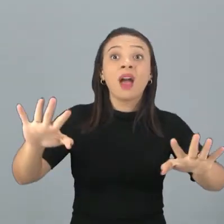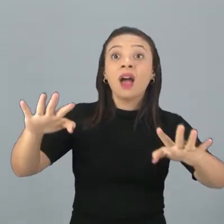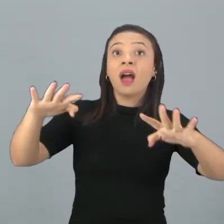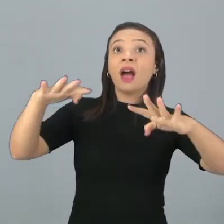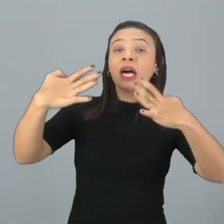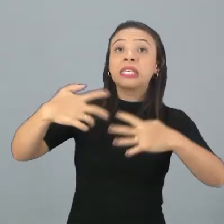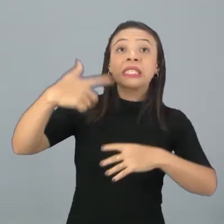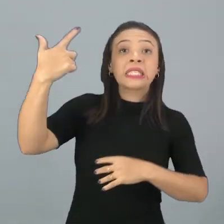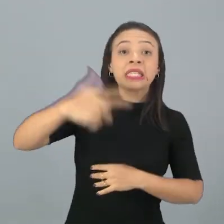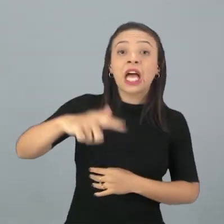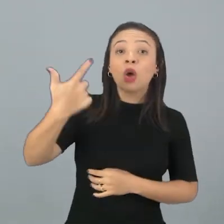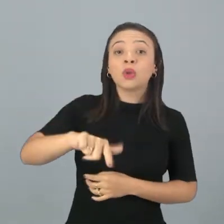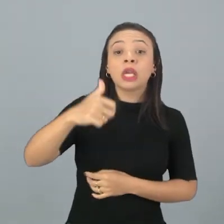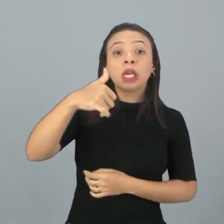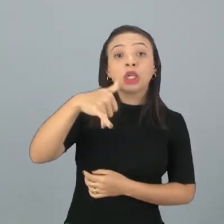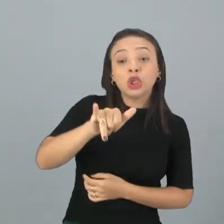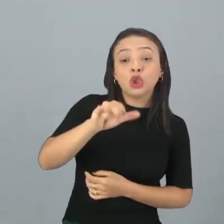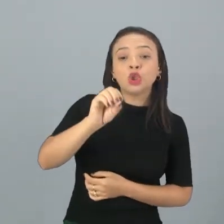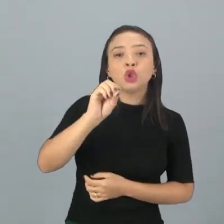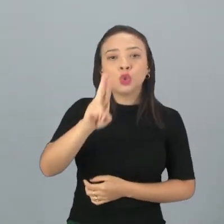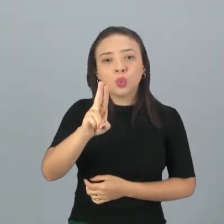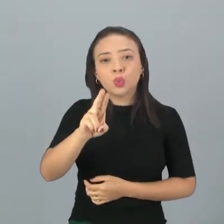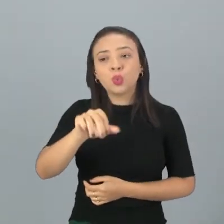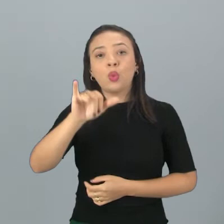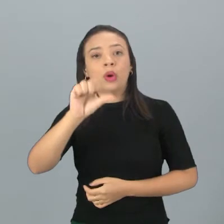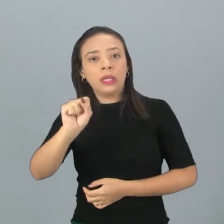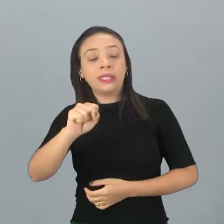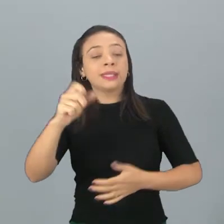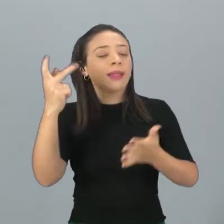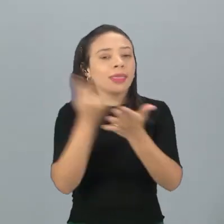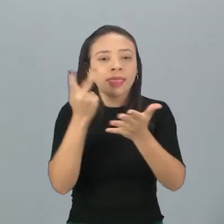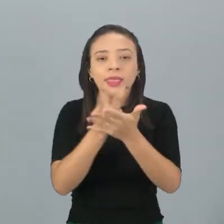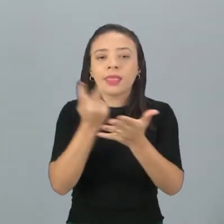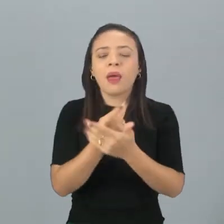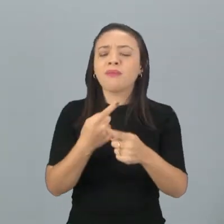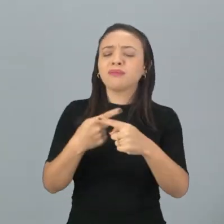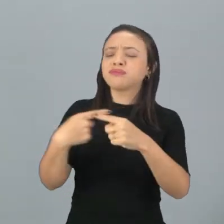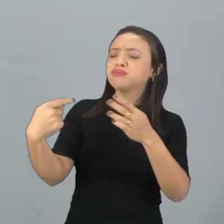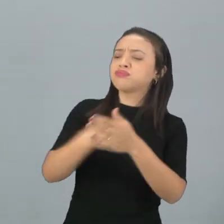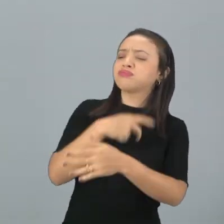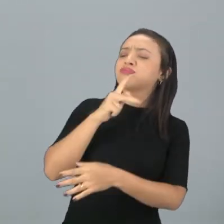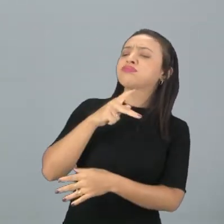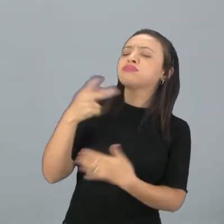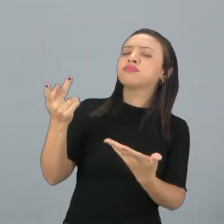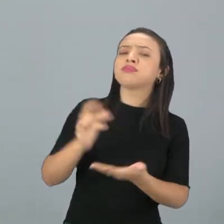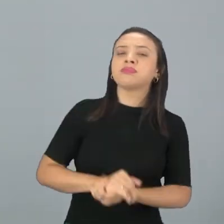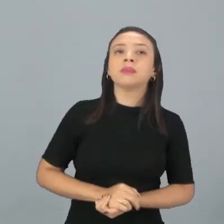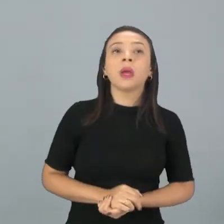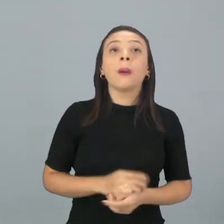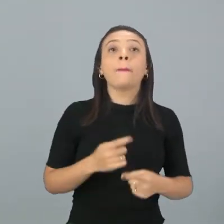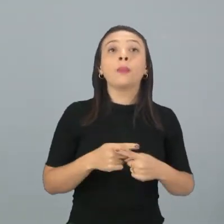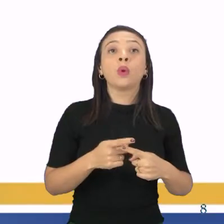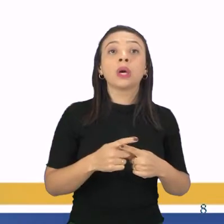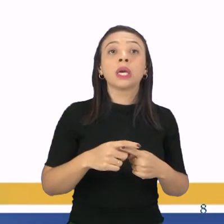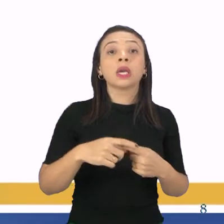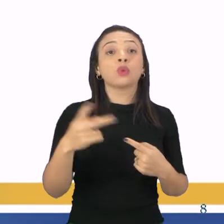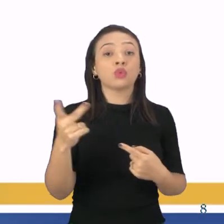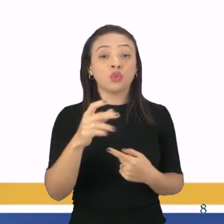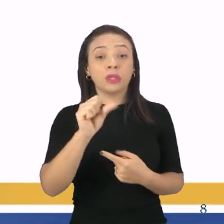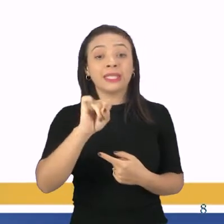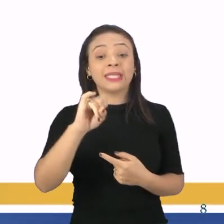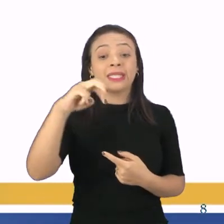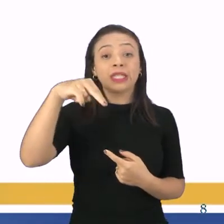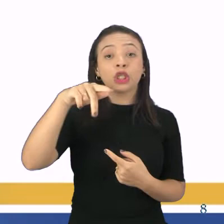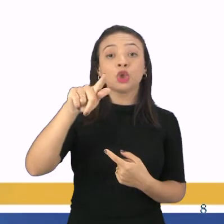Atenção! Não existe you is. Errado. Por quê, teacher? Porque tanto para o singular quanto para o plural,